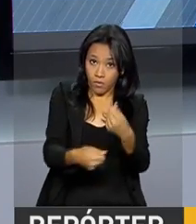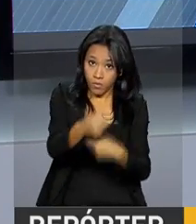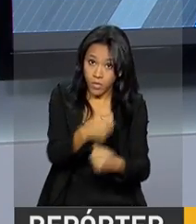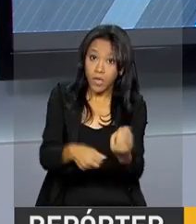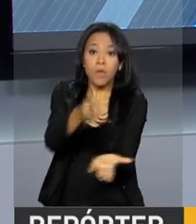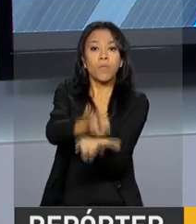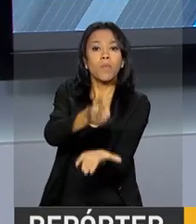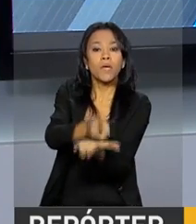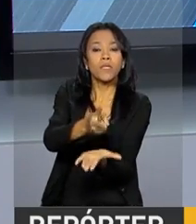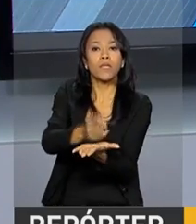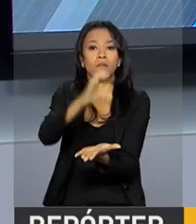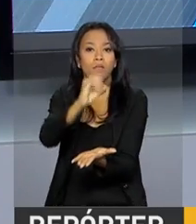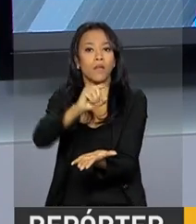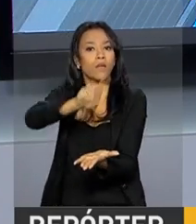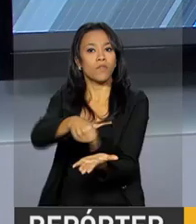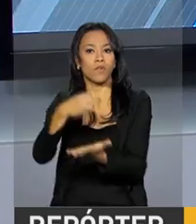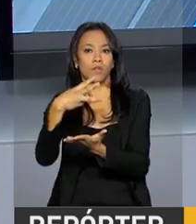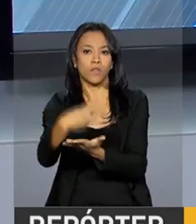que permanece em